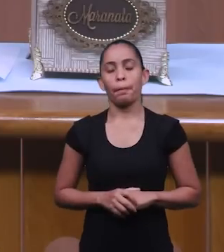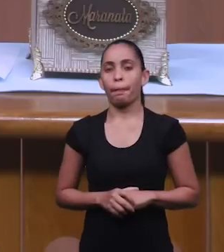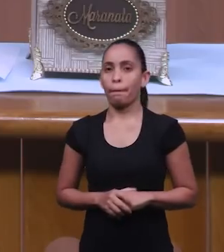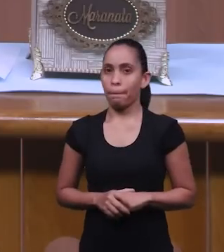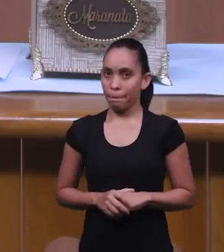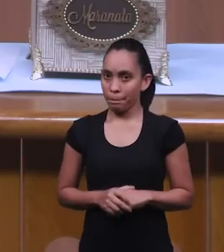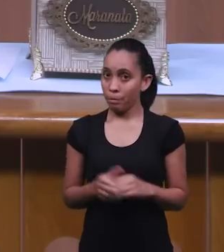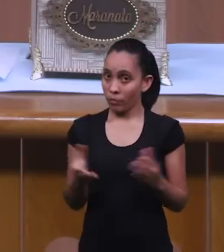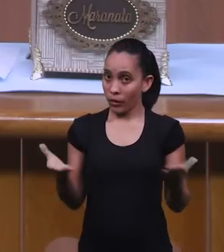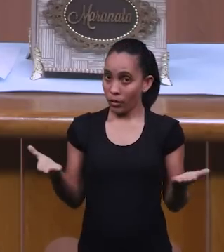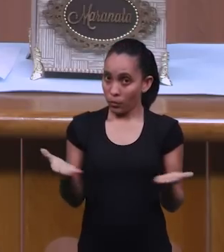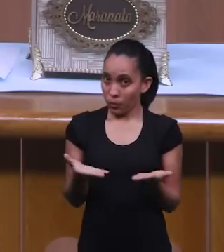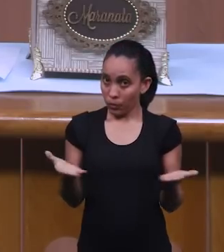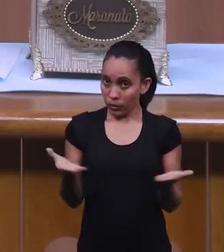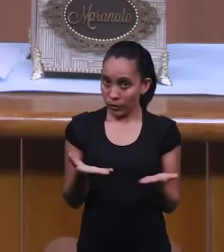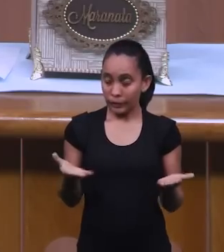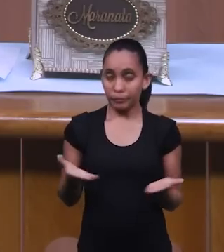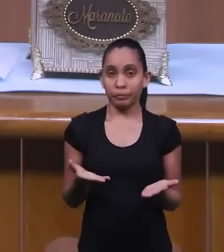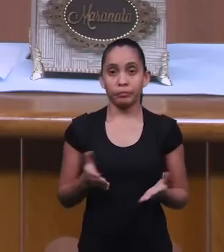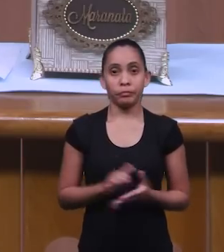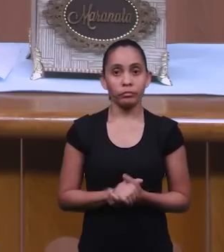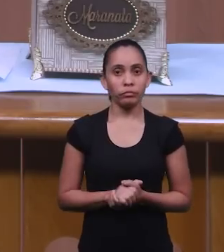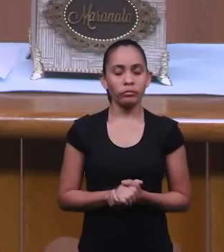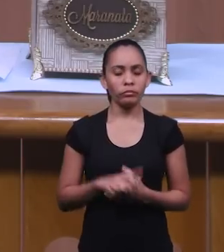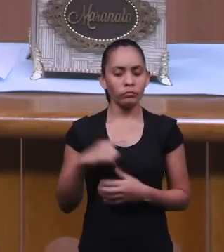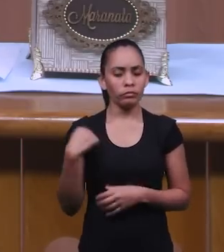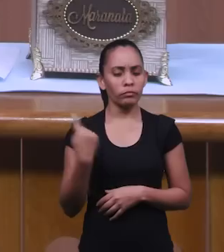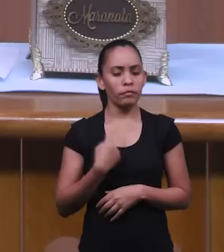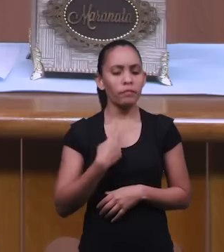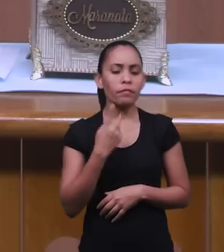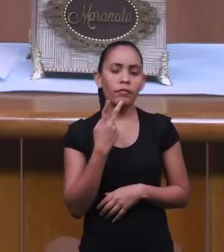Bom, hoje, então,